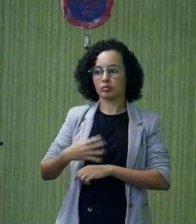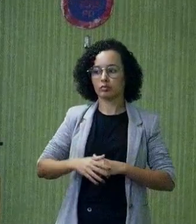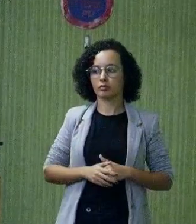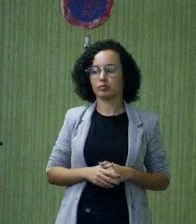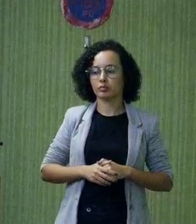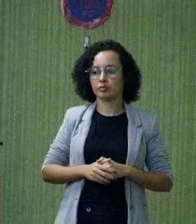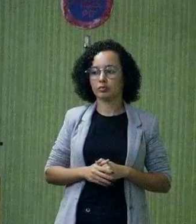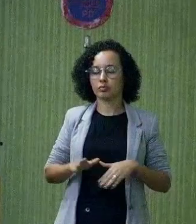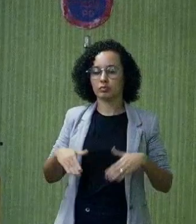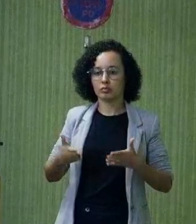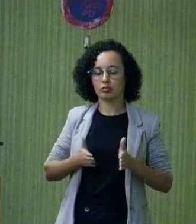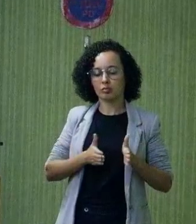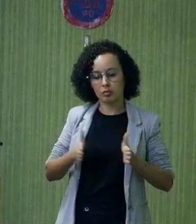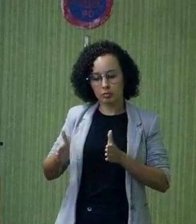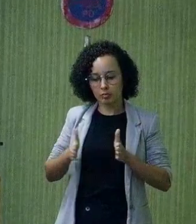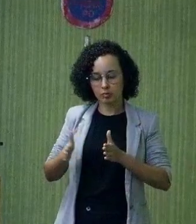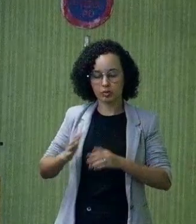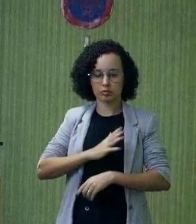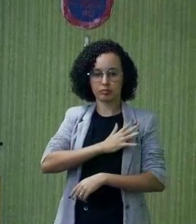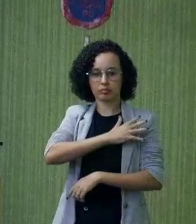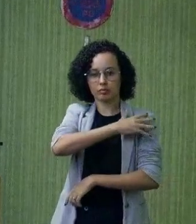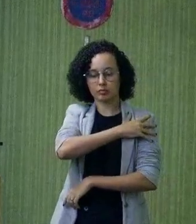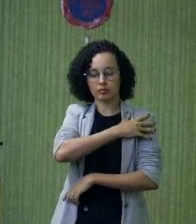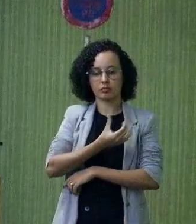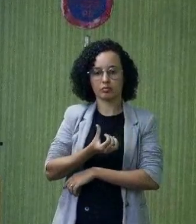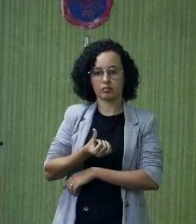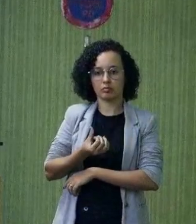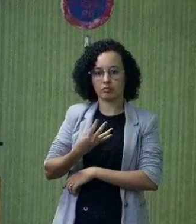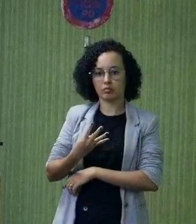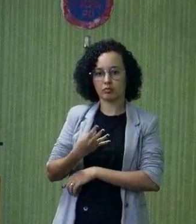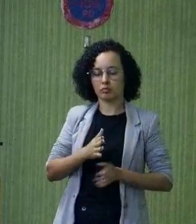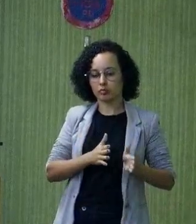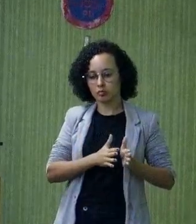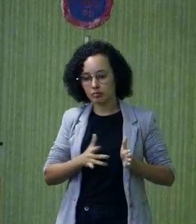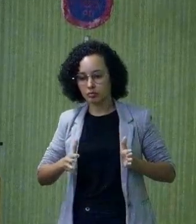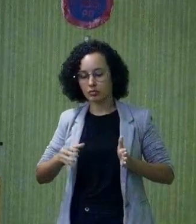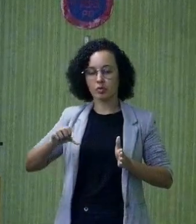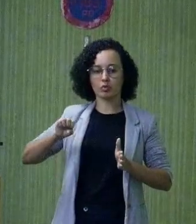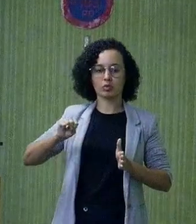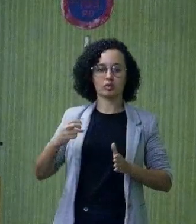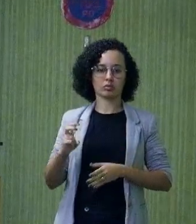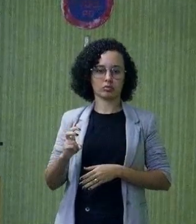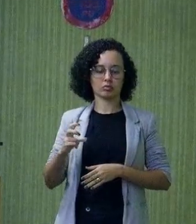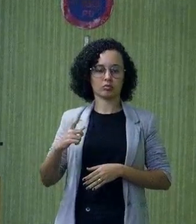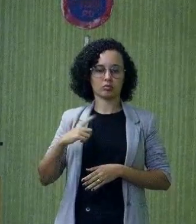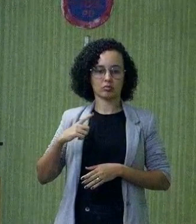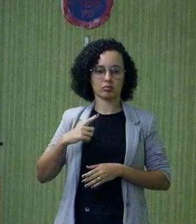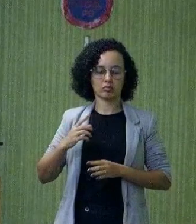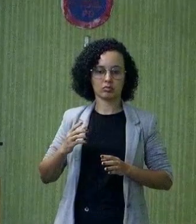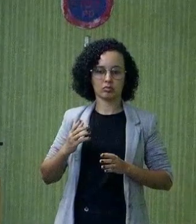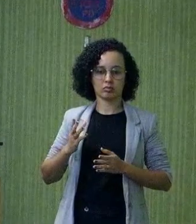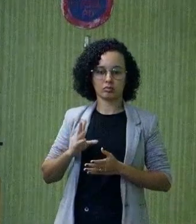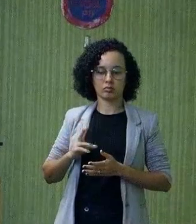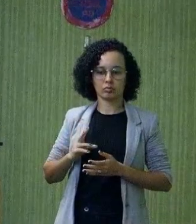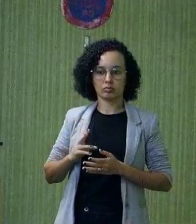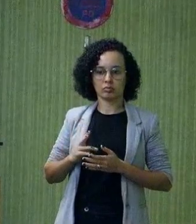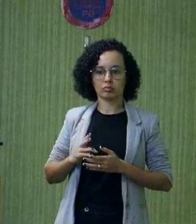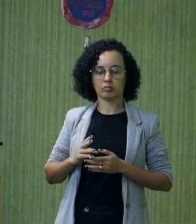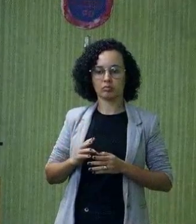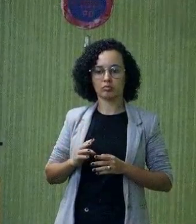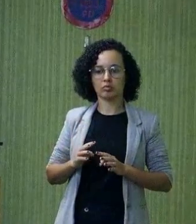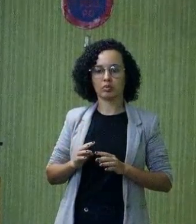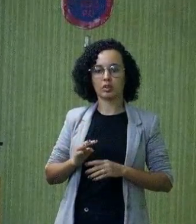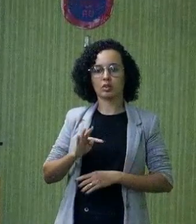então durante o período do regime militar de 6485 a gente teve o quê um predomínio da tecnocracia